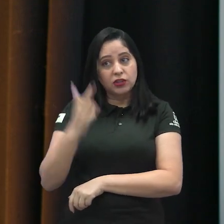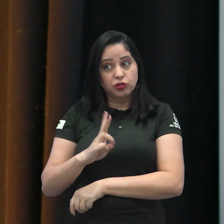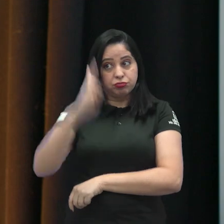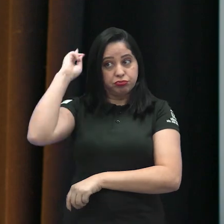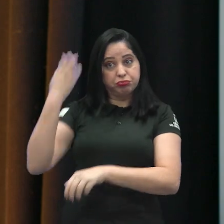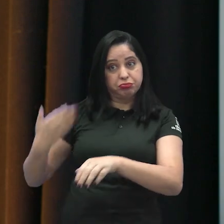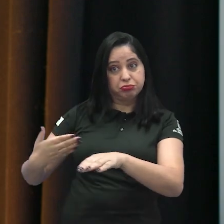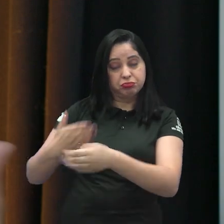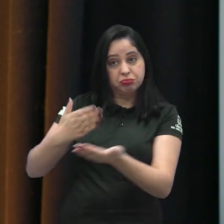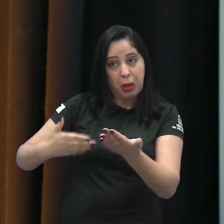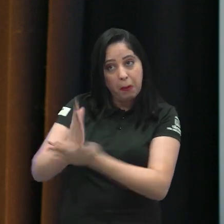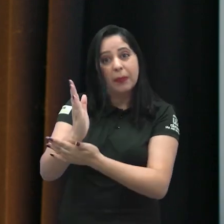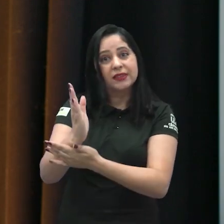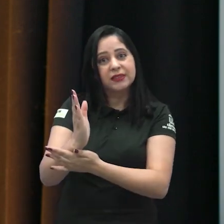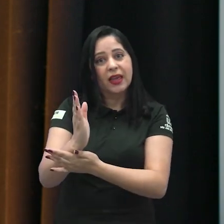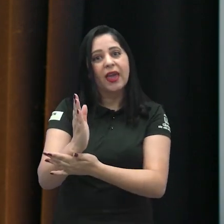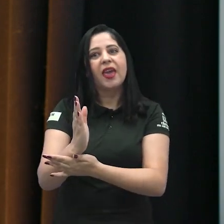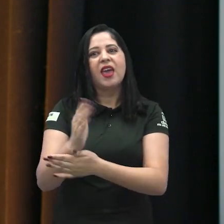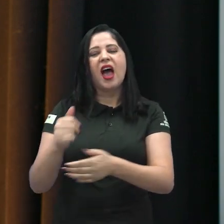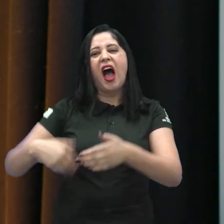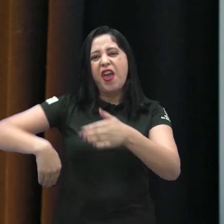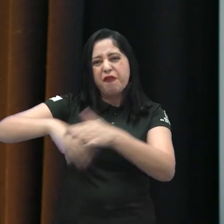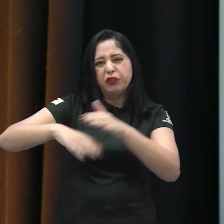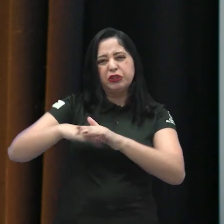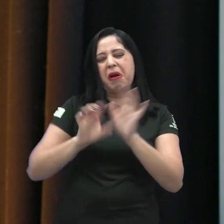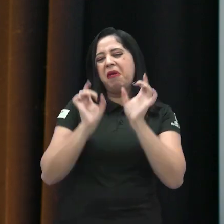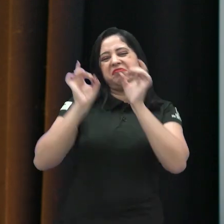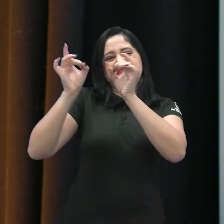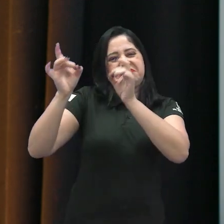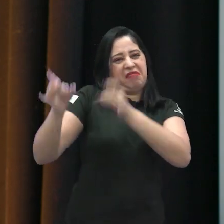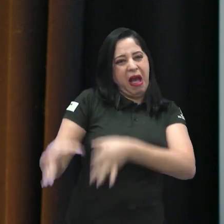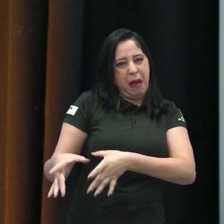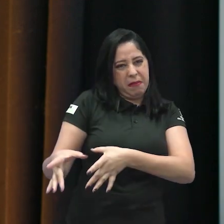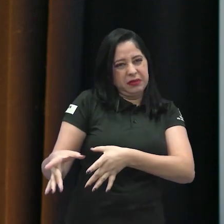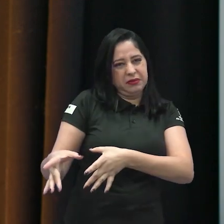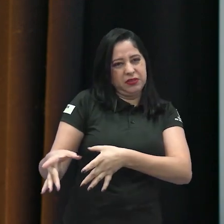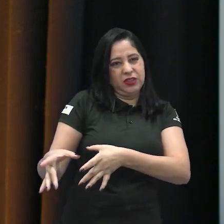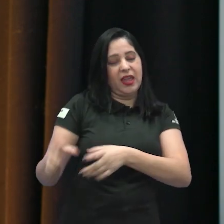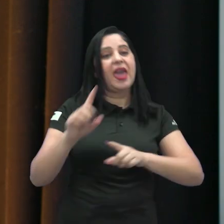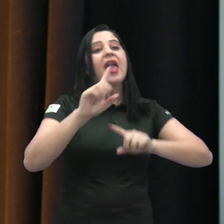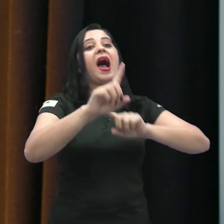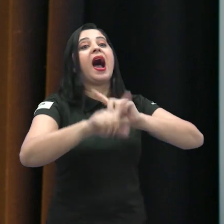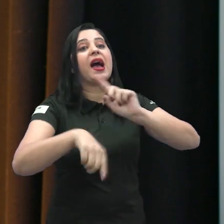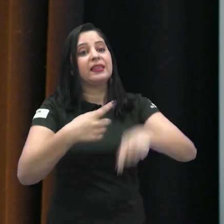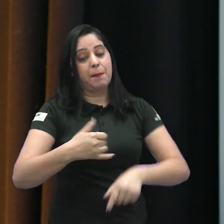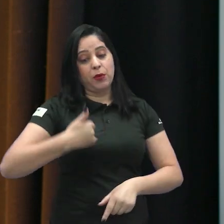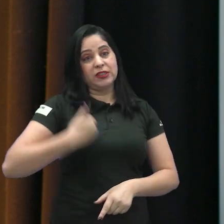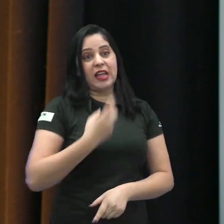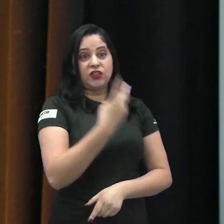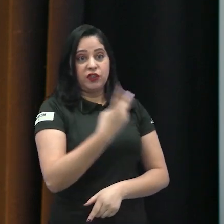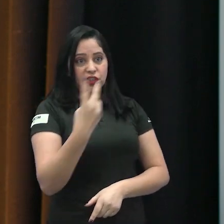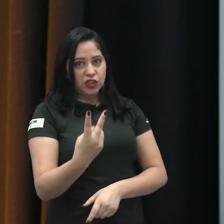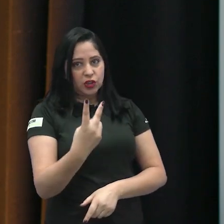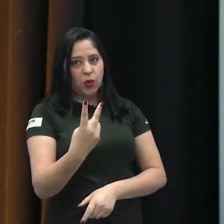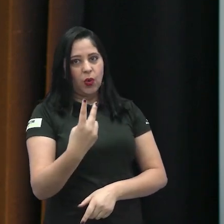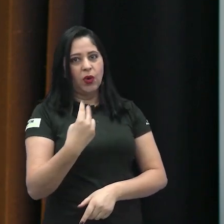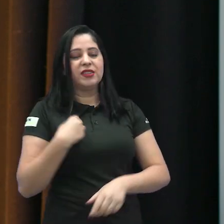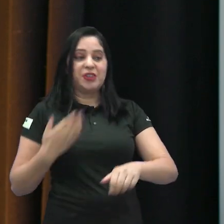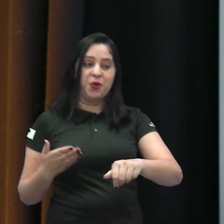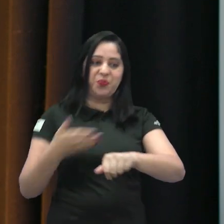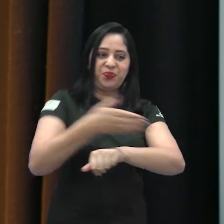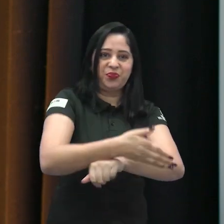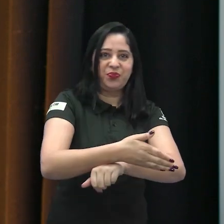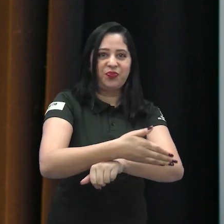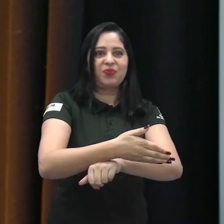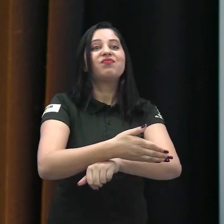fui aprovado, abandonei o futebol, fiz os 4 anos da graduação, depois de formado, aos 22 anos, eu voltei a atuar como